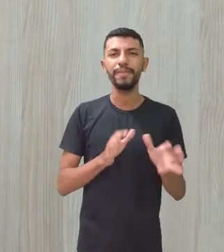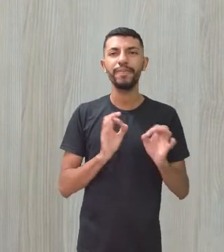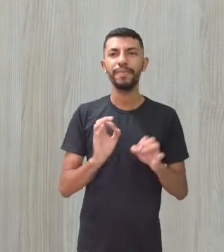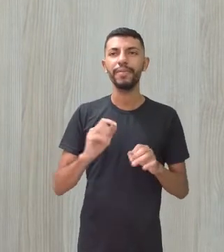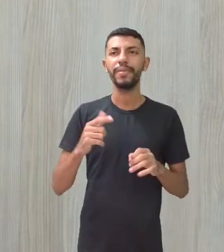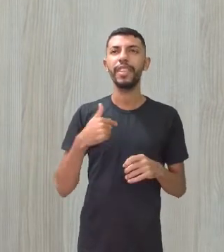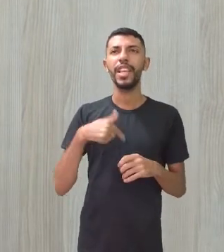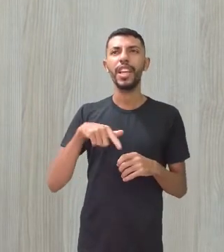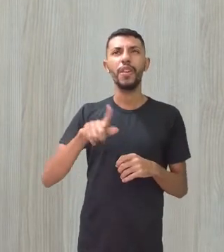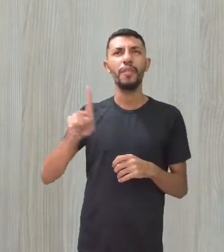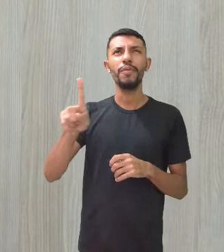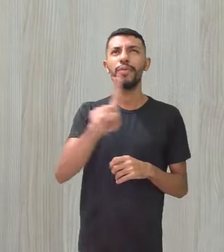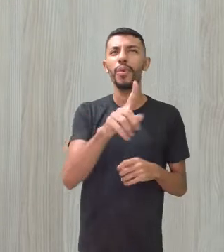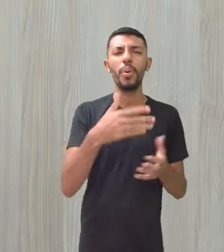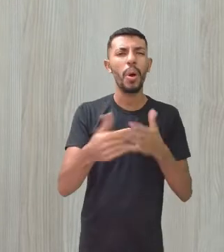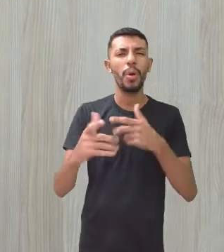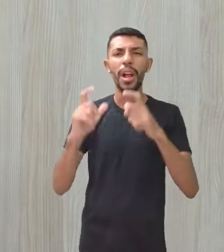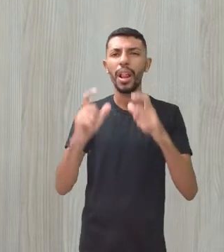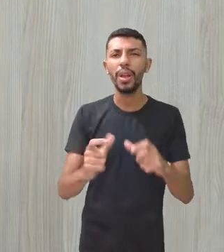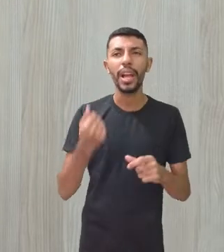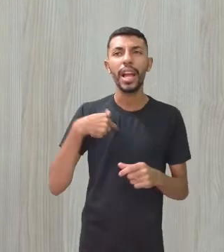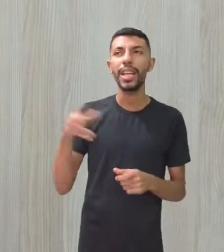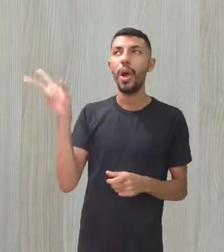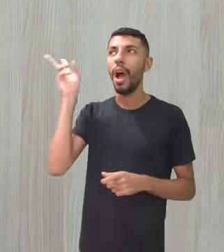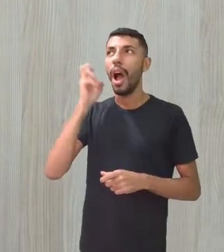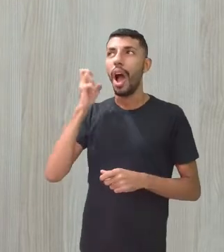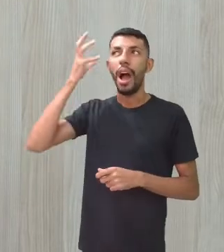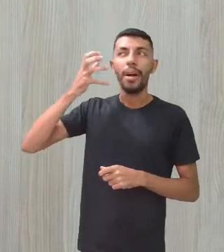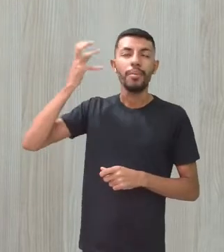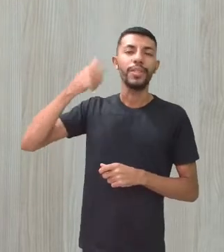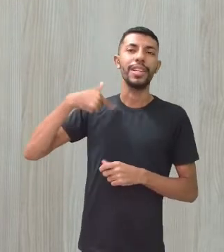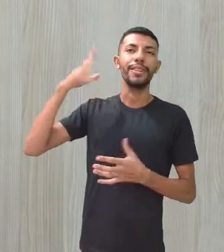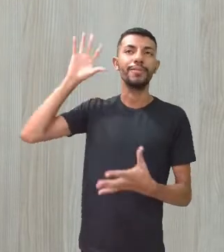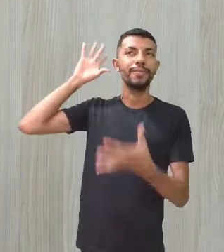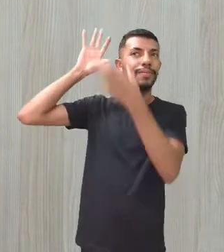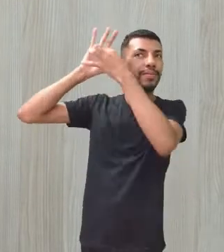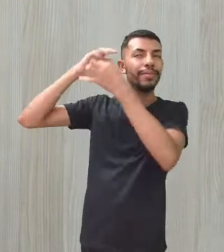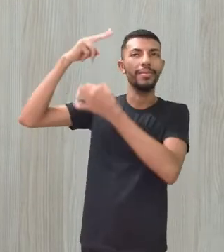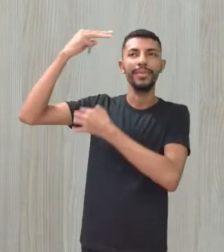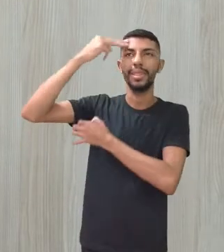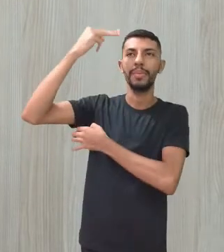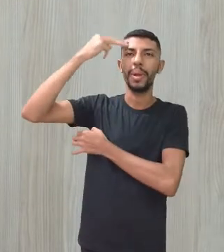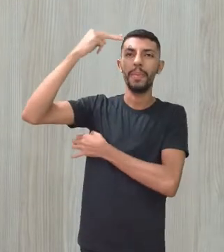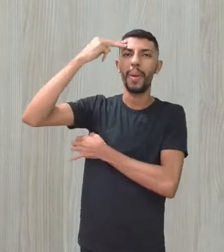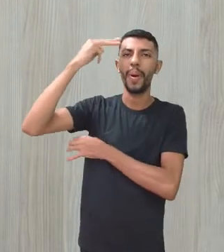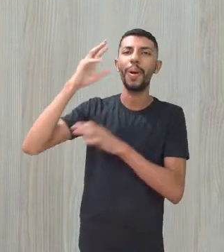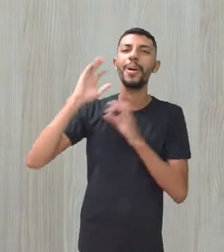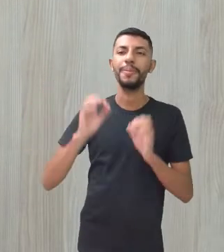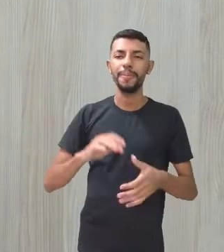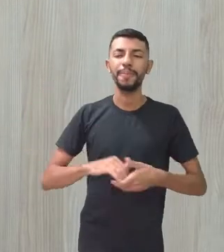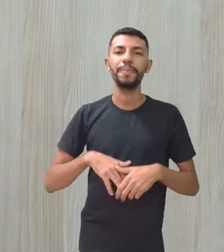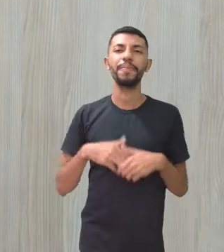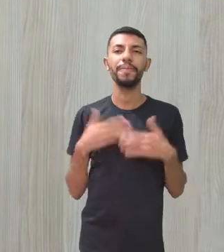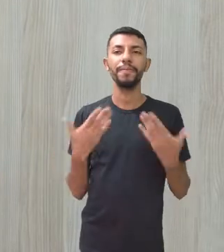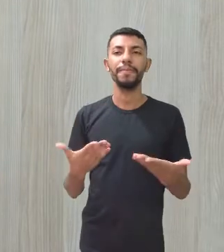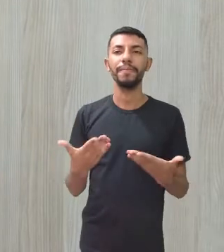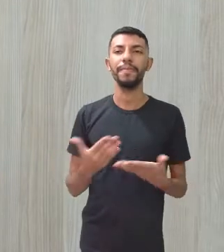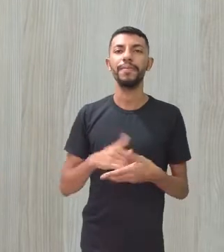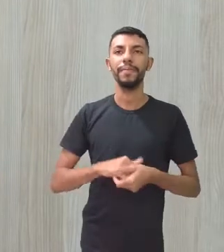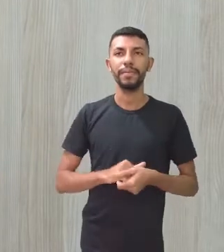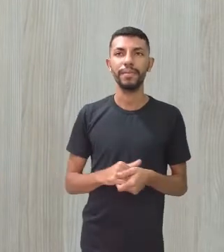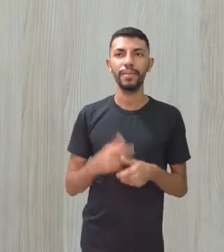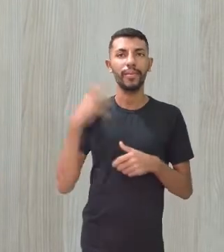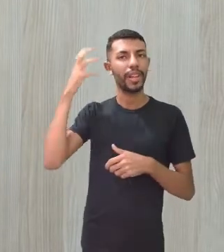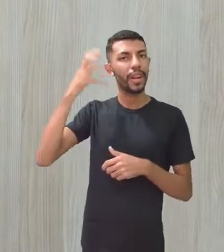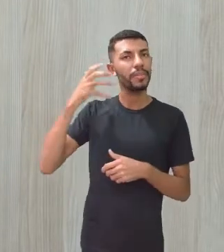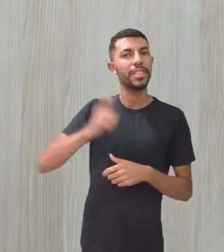eu estiver, que eu escute aquela música, a gente tem essa memória afetiva. Então, a música tem